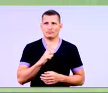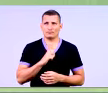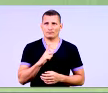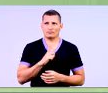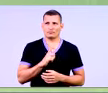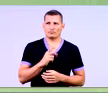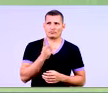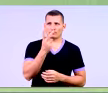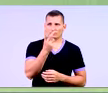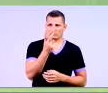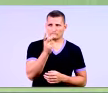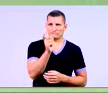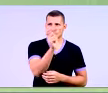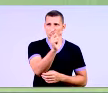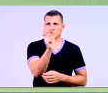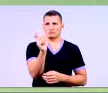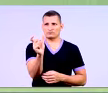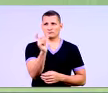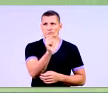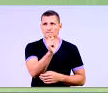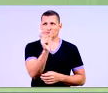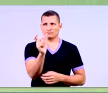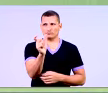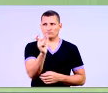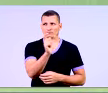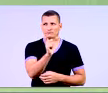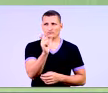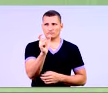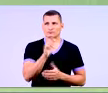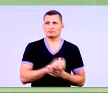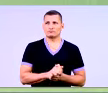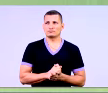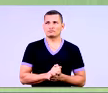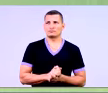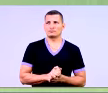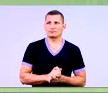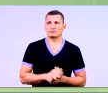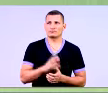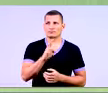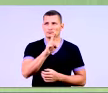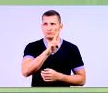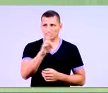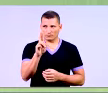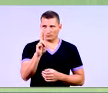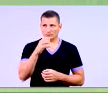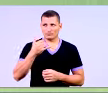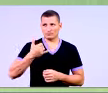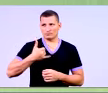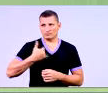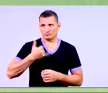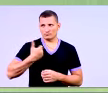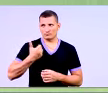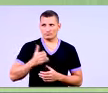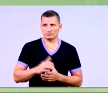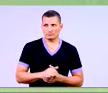duas variáveis e já estou dizendo até quais são nome idade